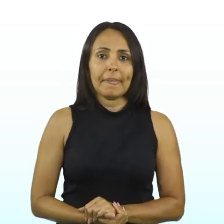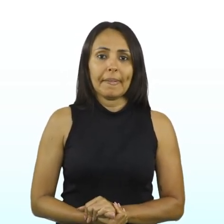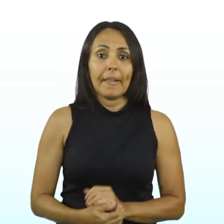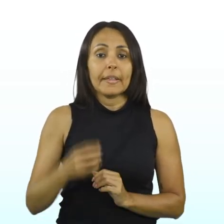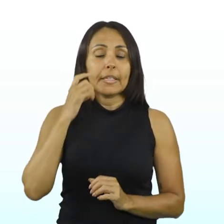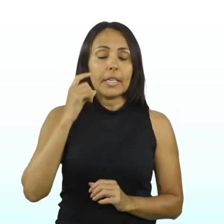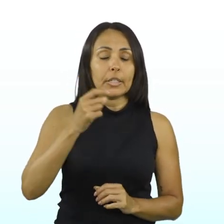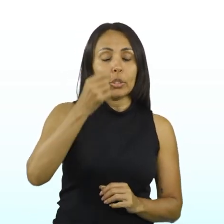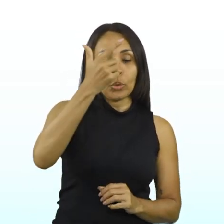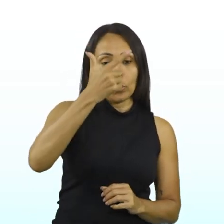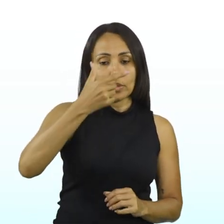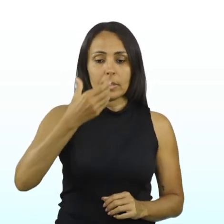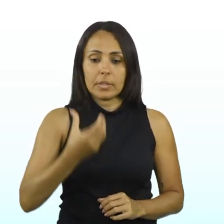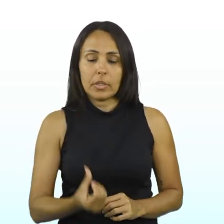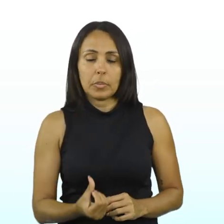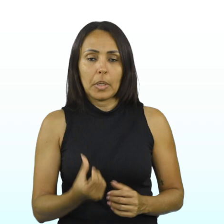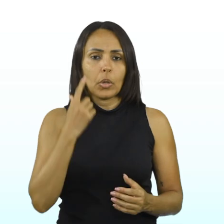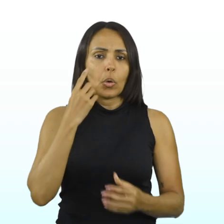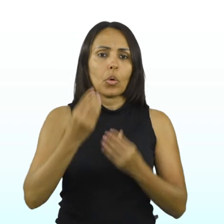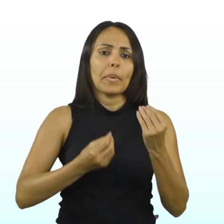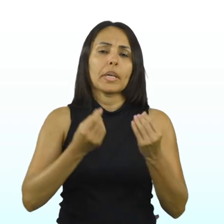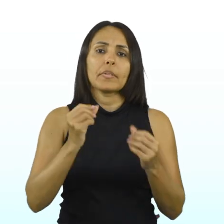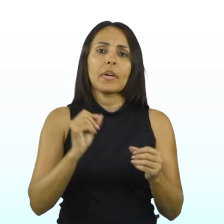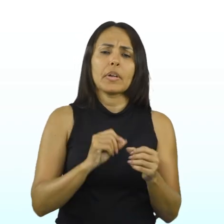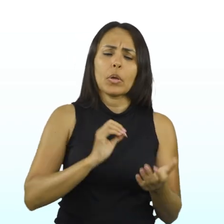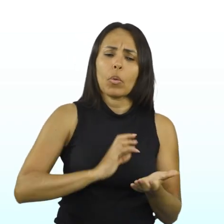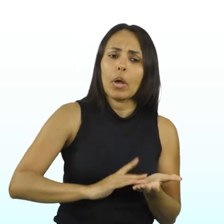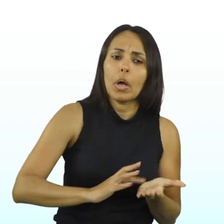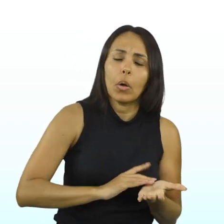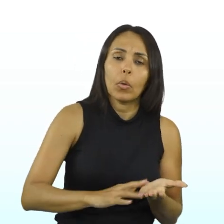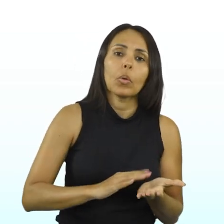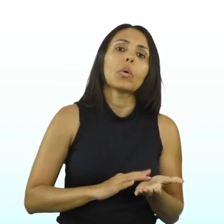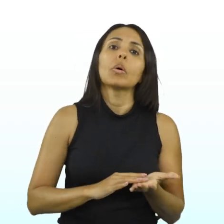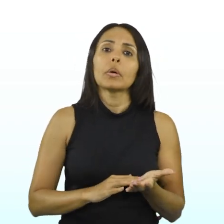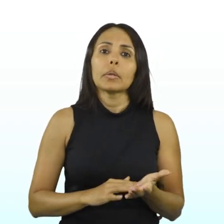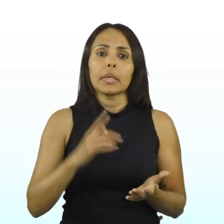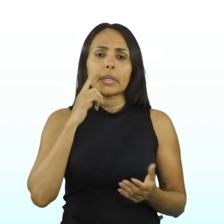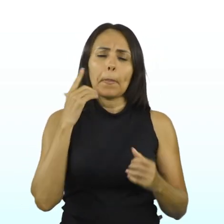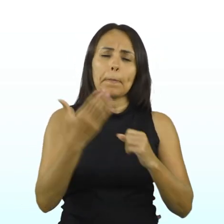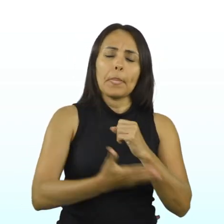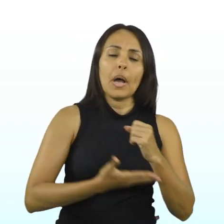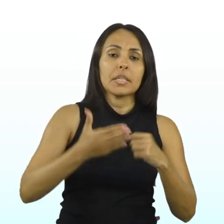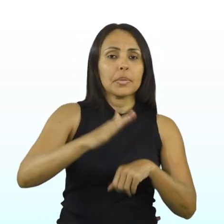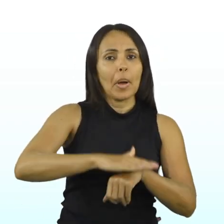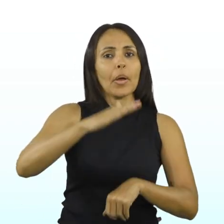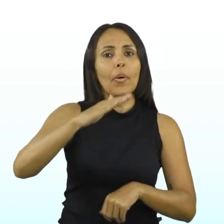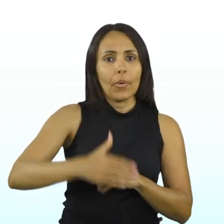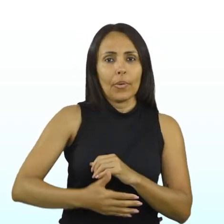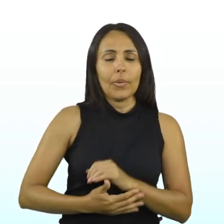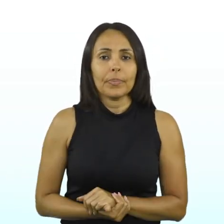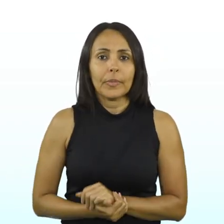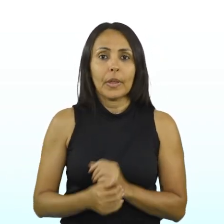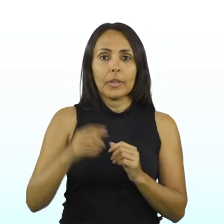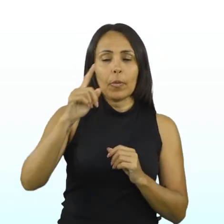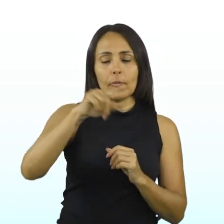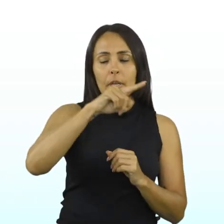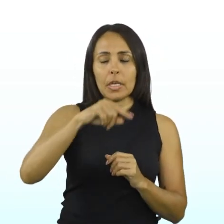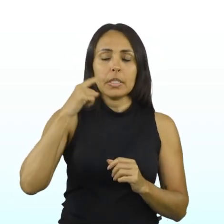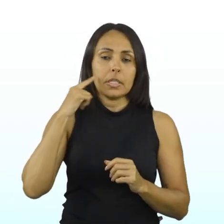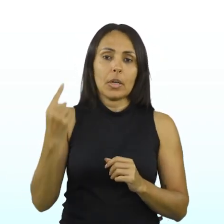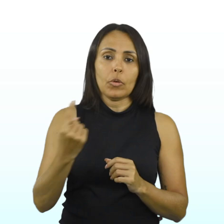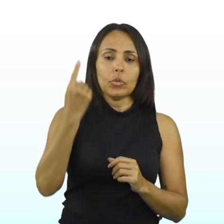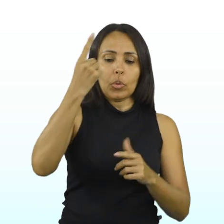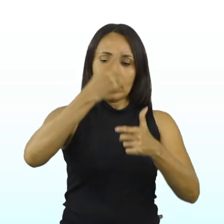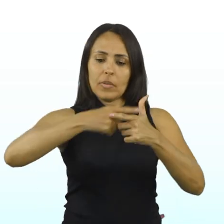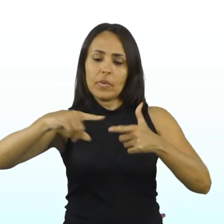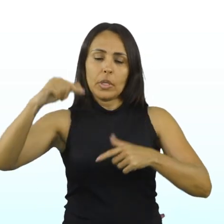4, que é de 2 a 6 metros. Então, como é que a gente vai fazer esse cálculo? A área do trapézio, base maior mais base menor, vezes a altura dividido